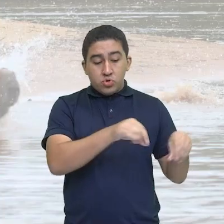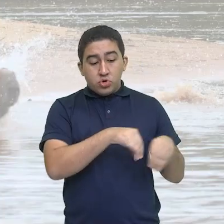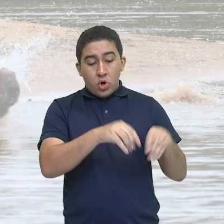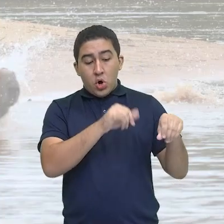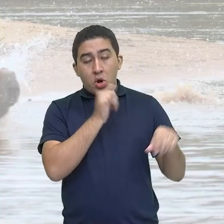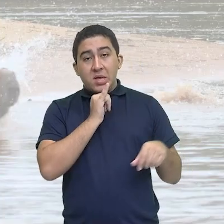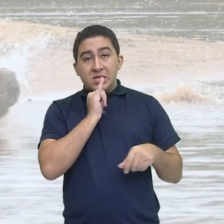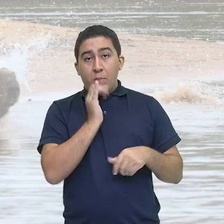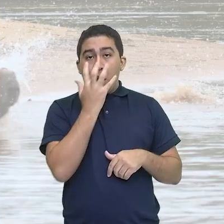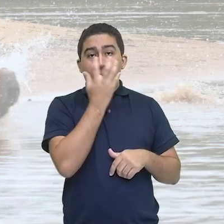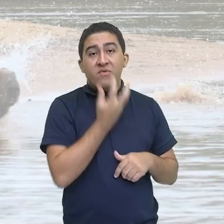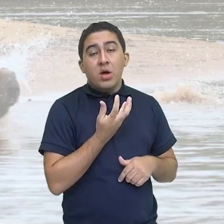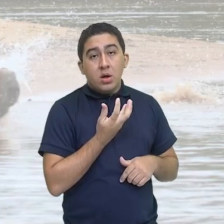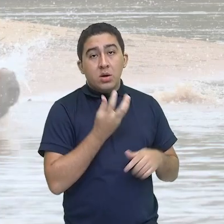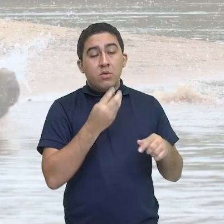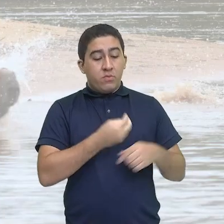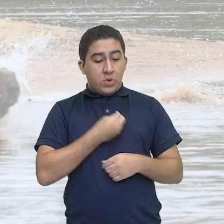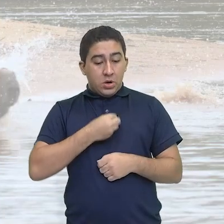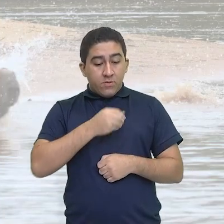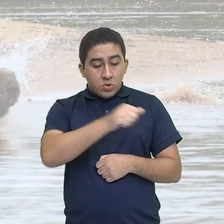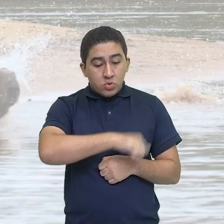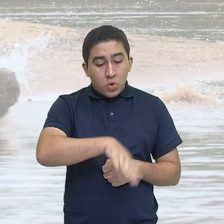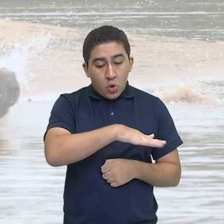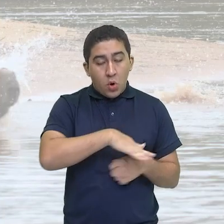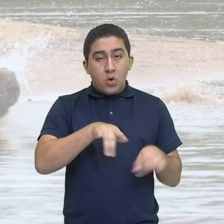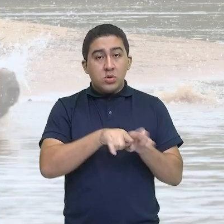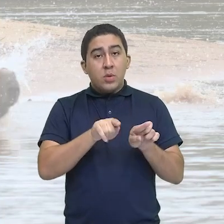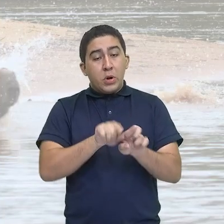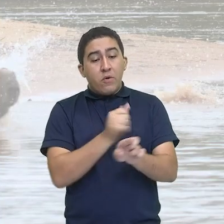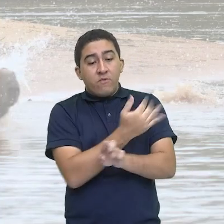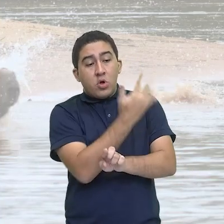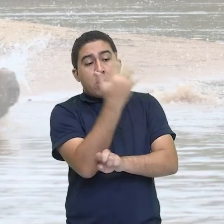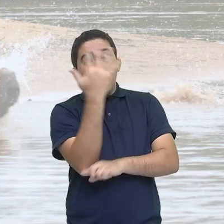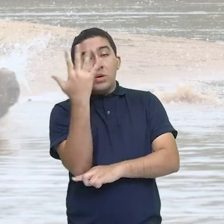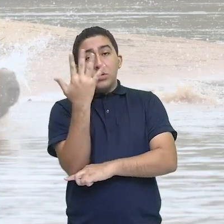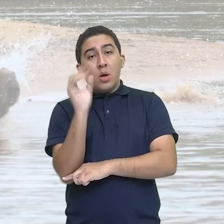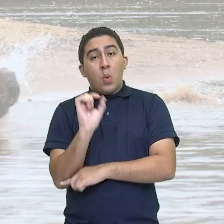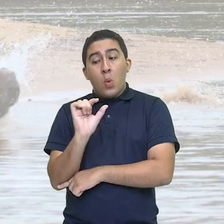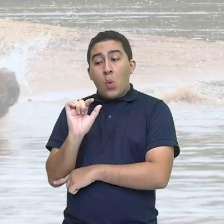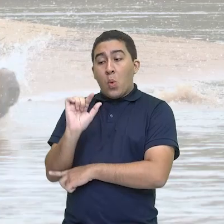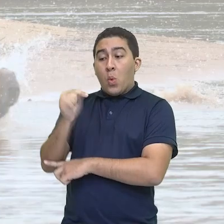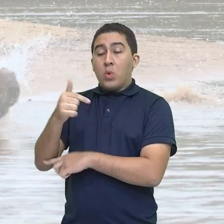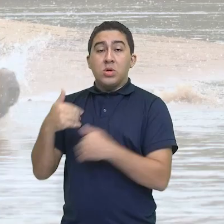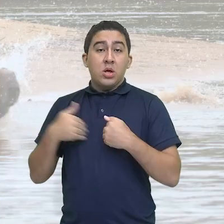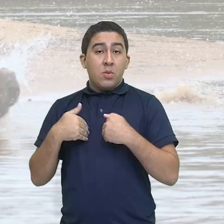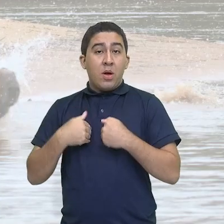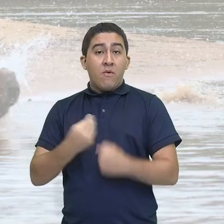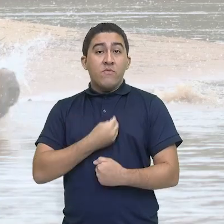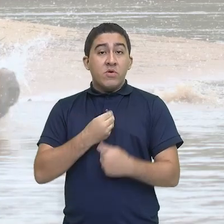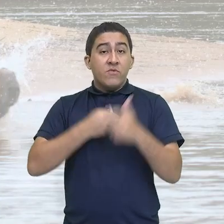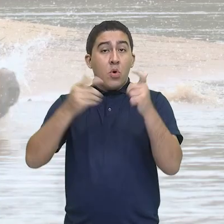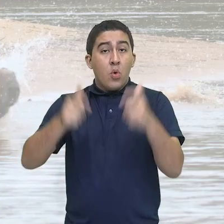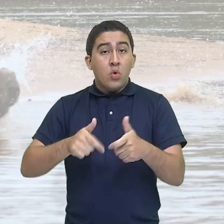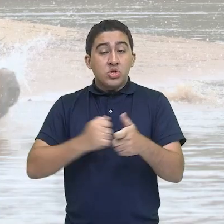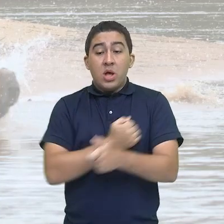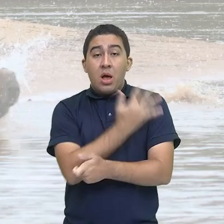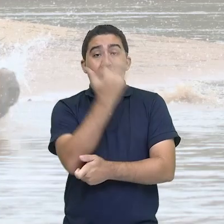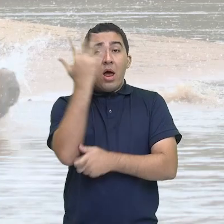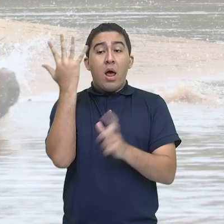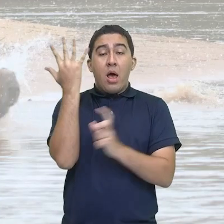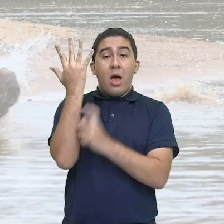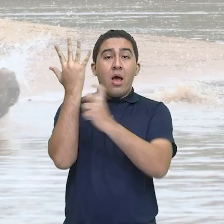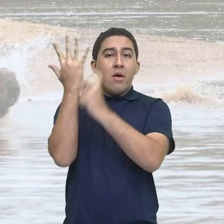a capivara, né? Vive no solo, entre as florestas. Outros indivíduos já vão viver na copa das